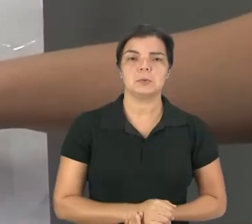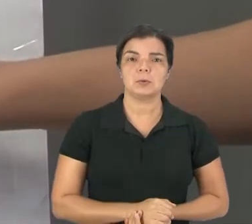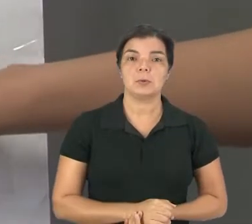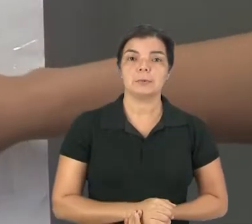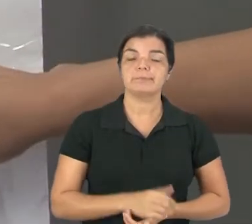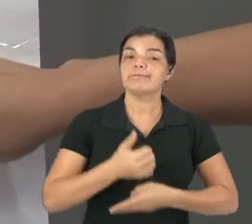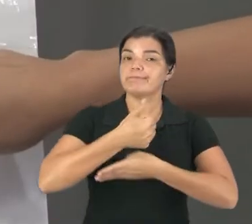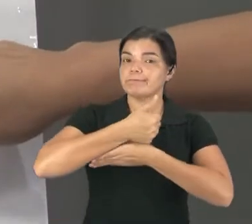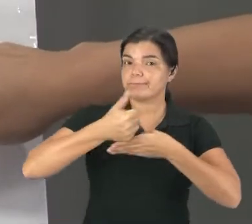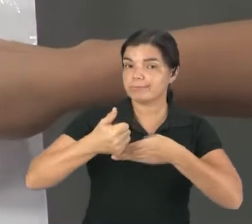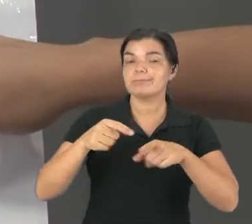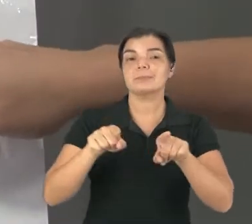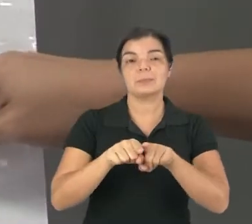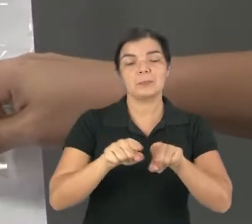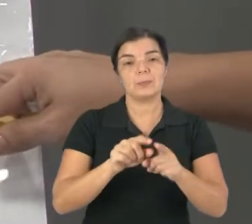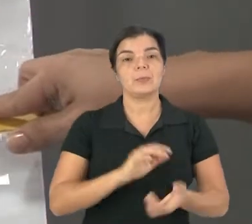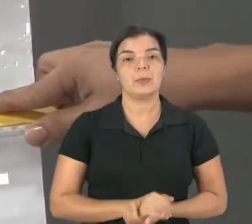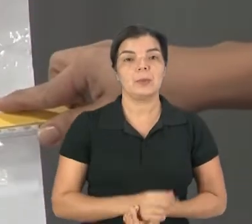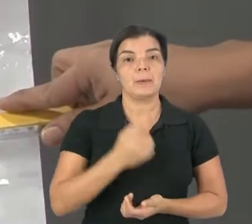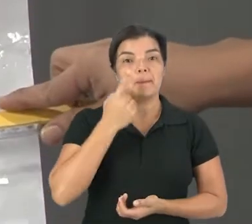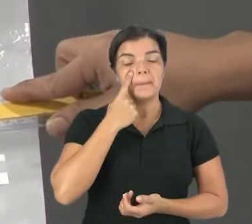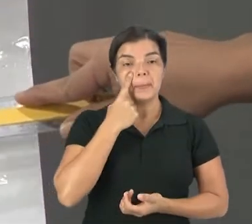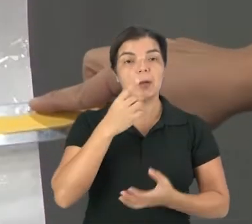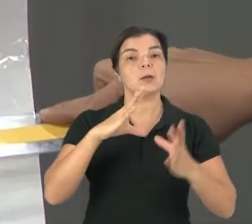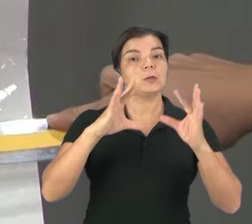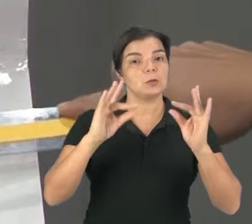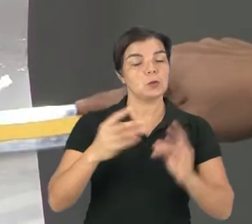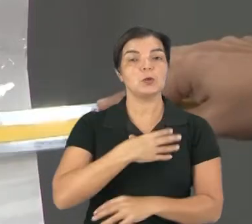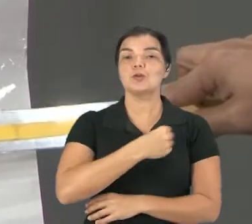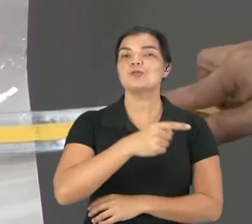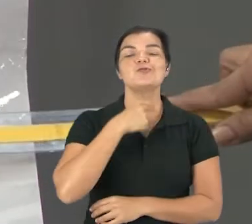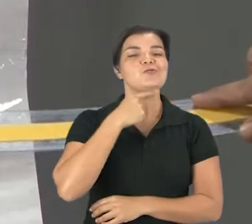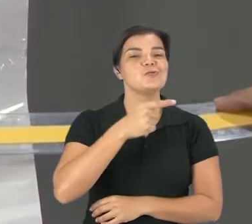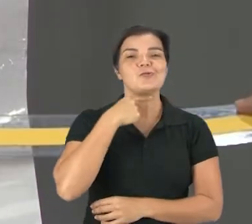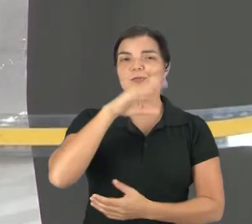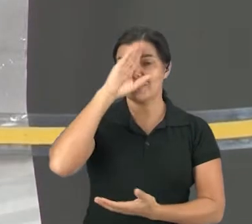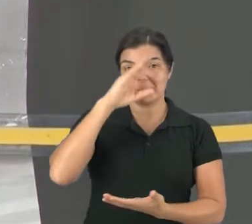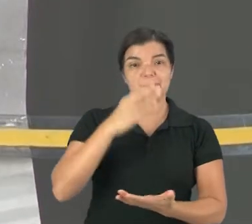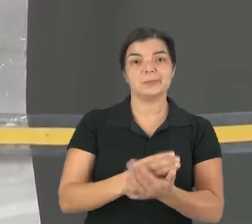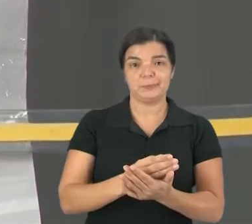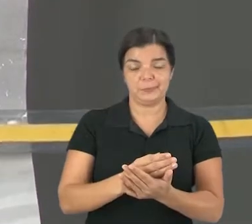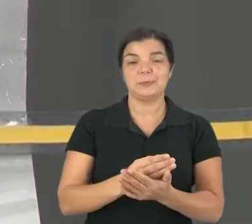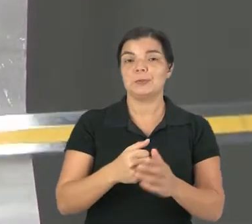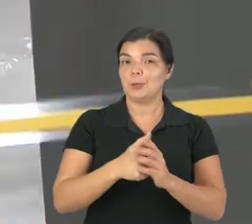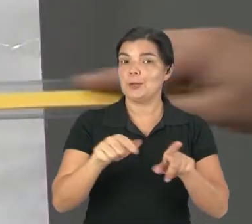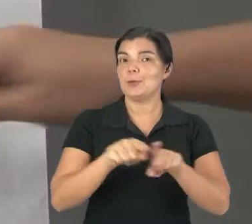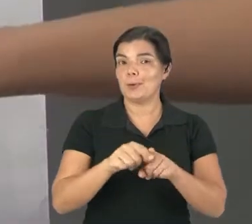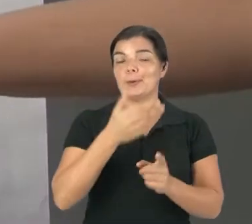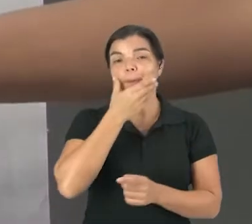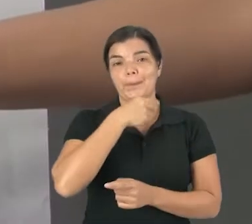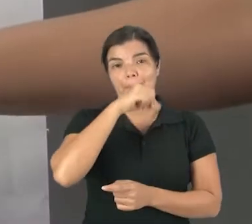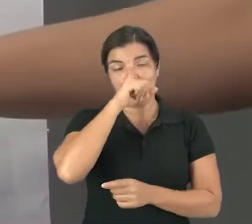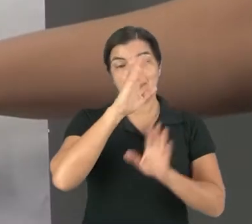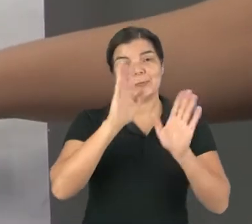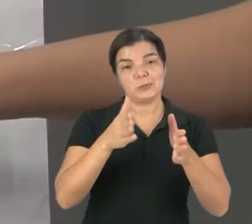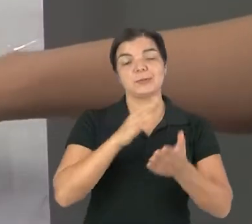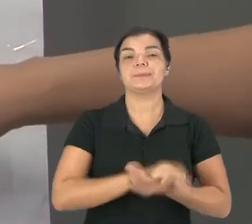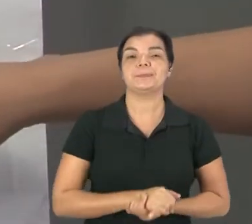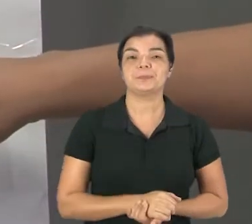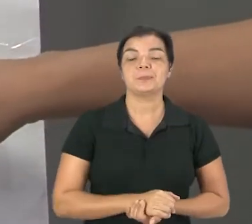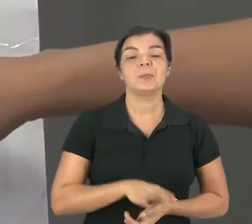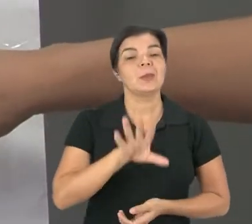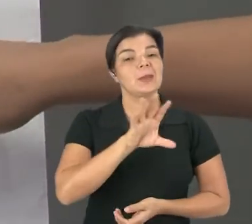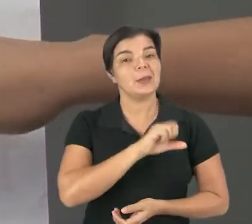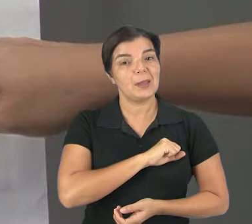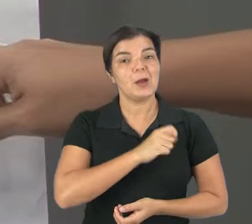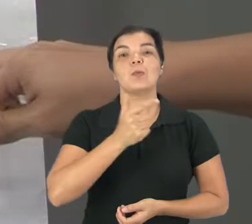Moral da história, para retrato de filho, ninguém acredite em pintor pai. Já diz o ditado, quem